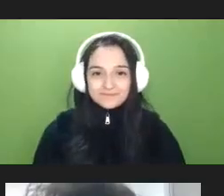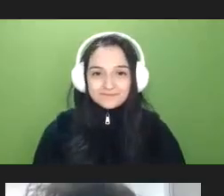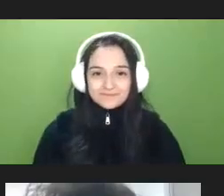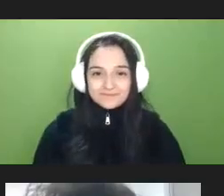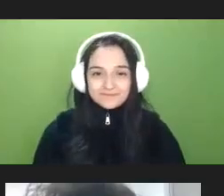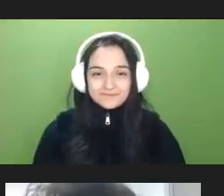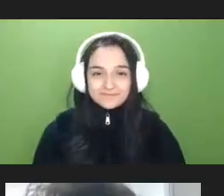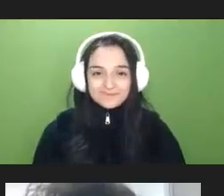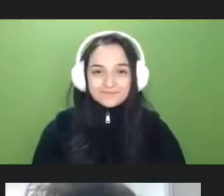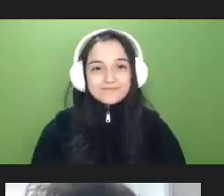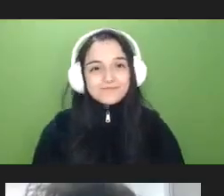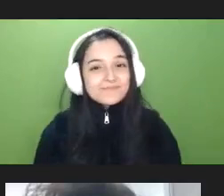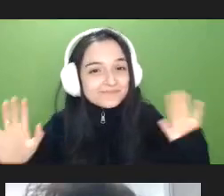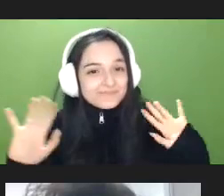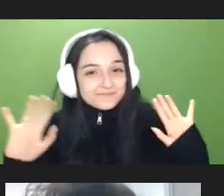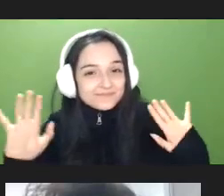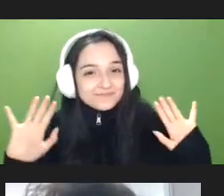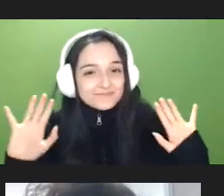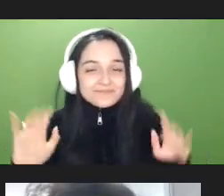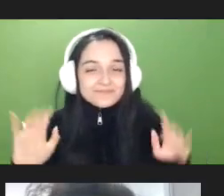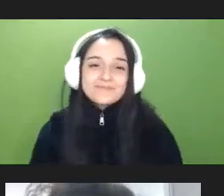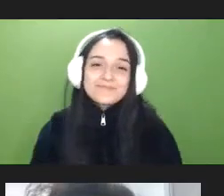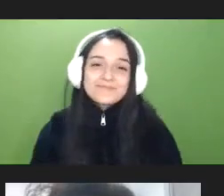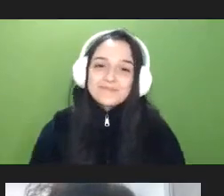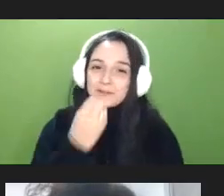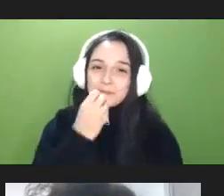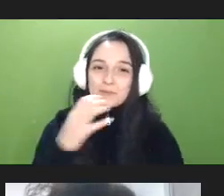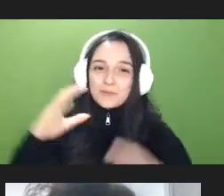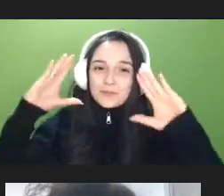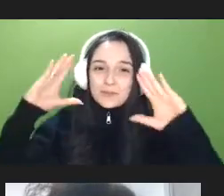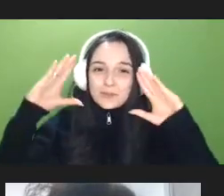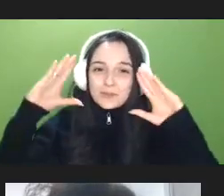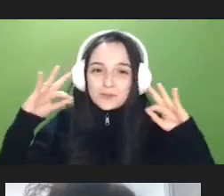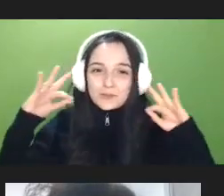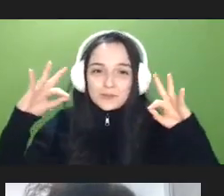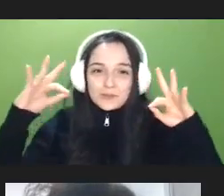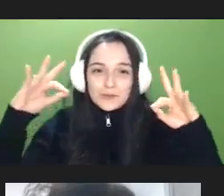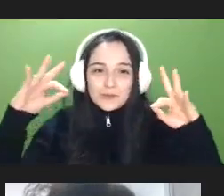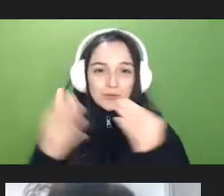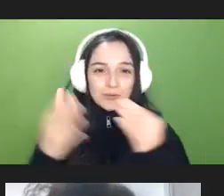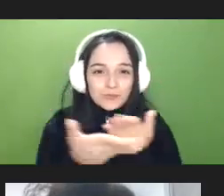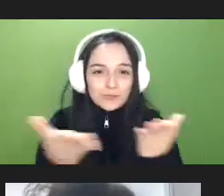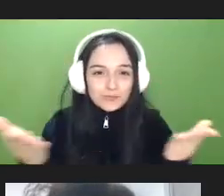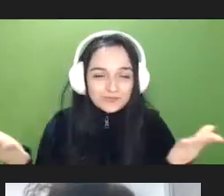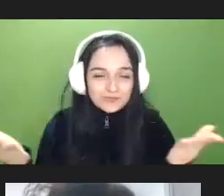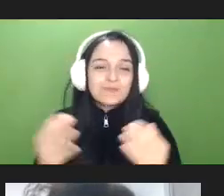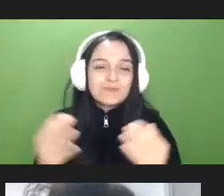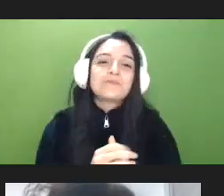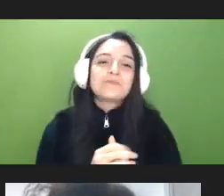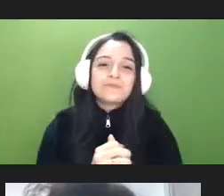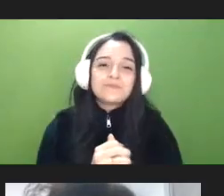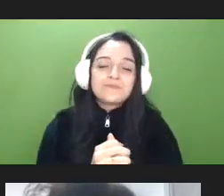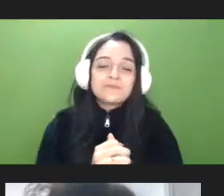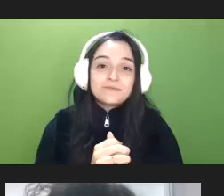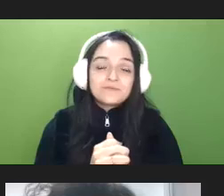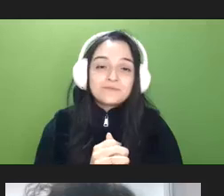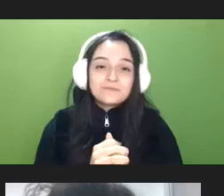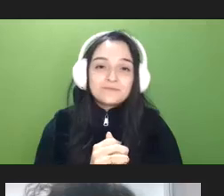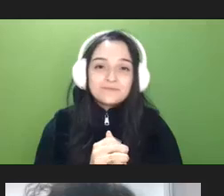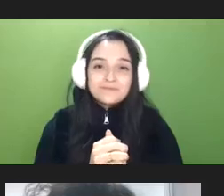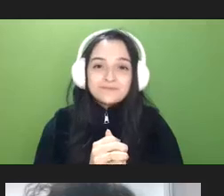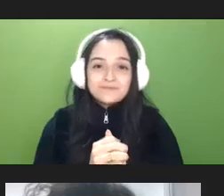Então, olá, uma boa noite para todos e todas. Para a gente